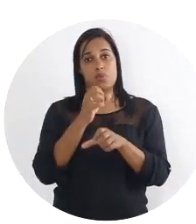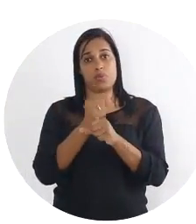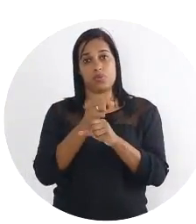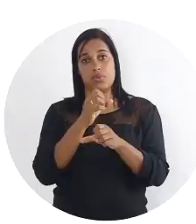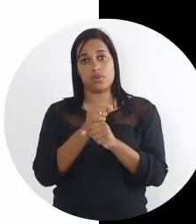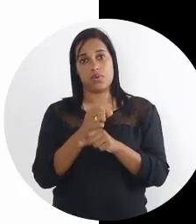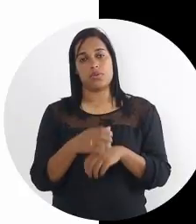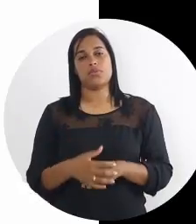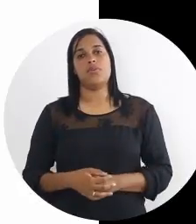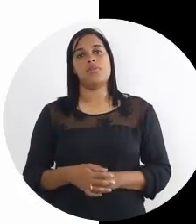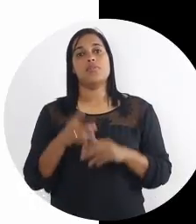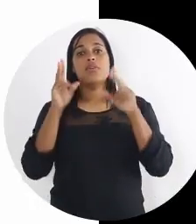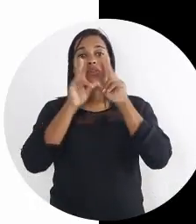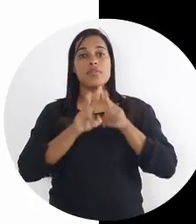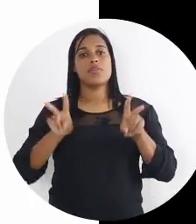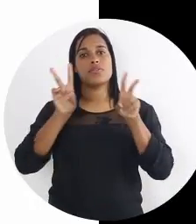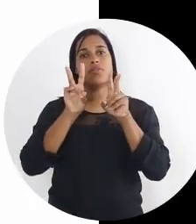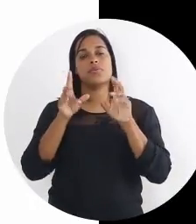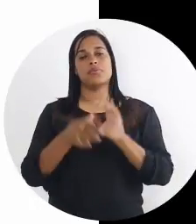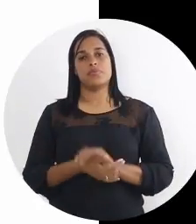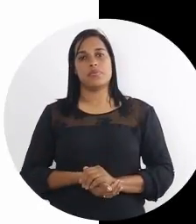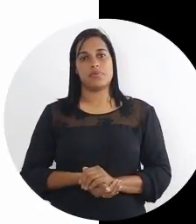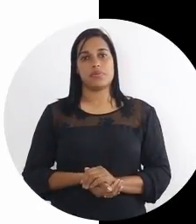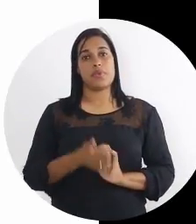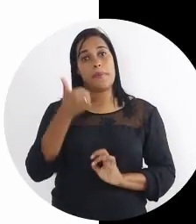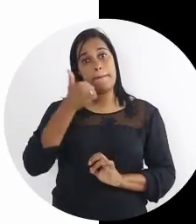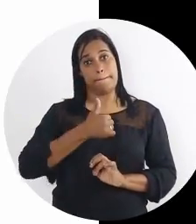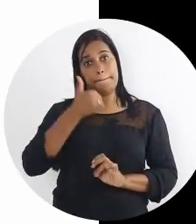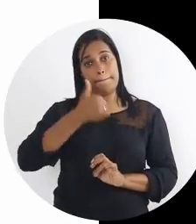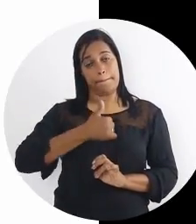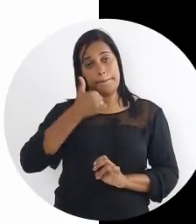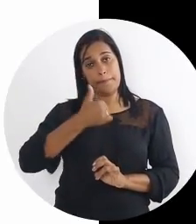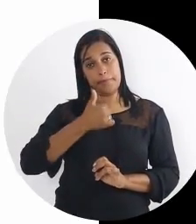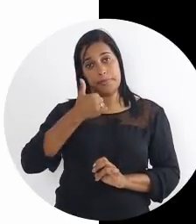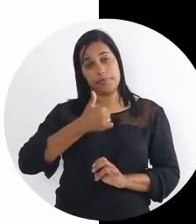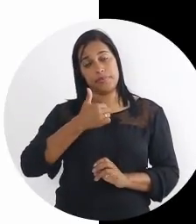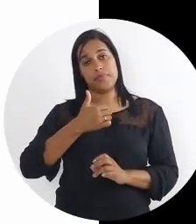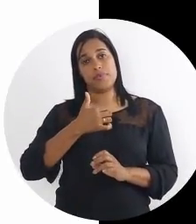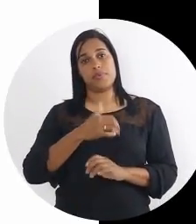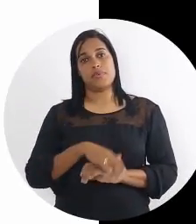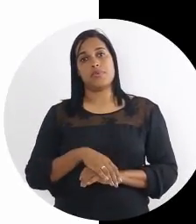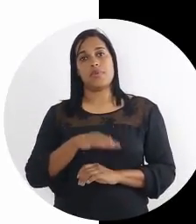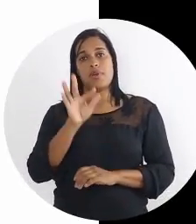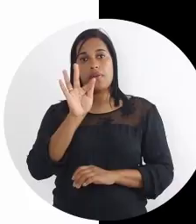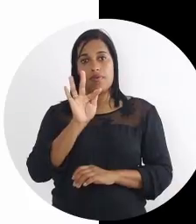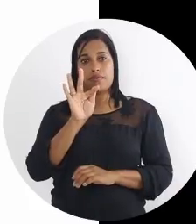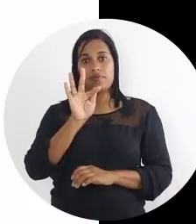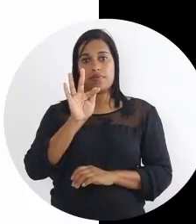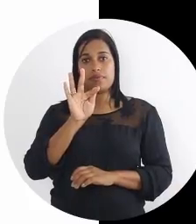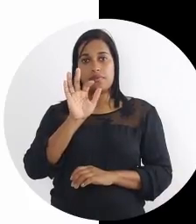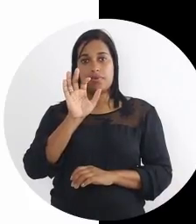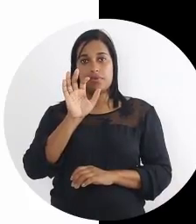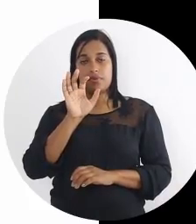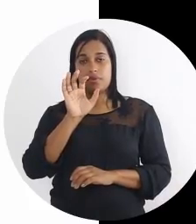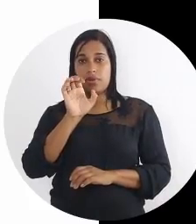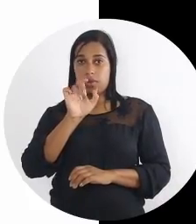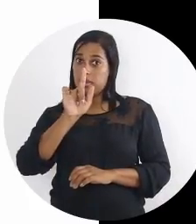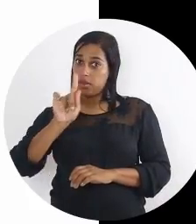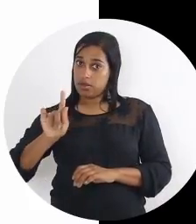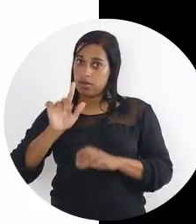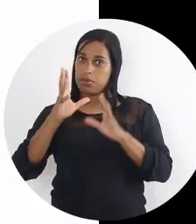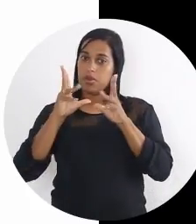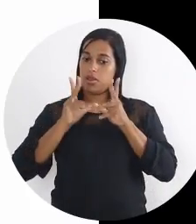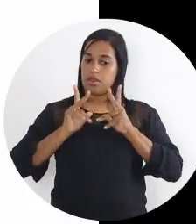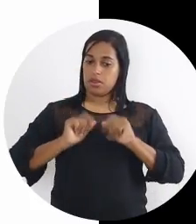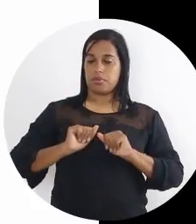calculadora. Vejamos então. Primeiramente, pressione FREG para poder limpar